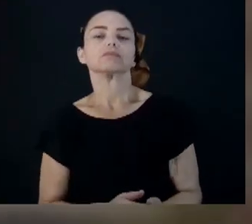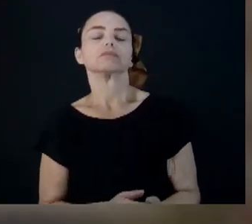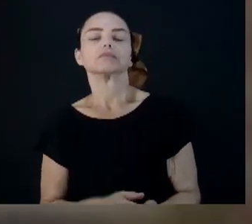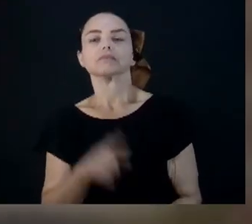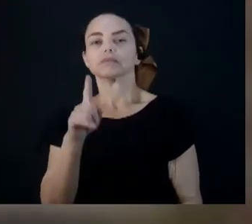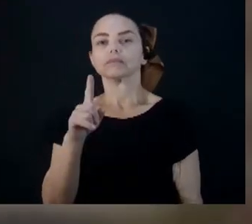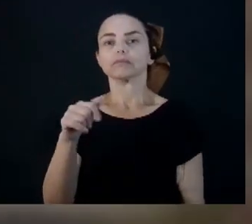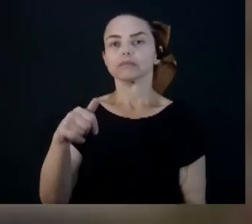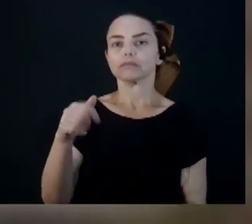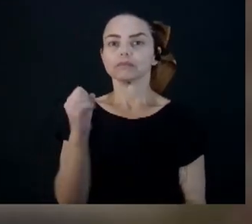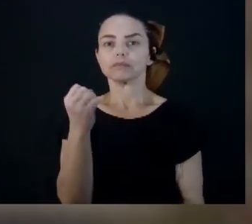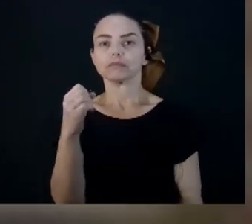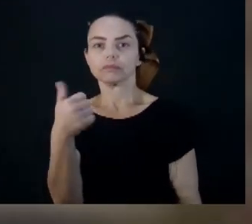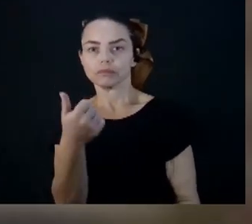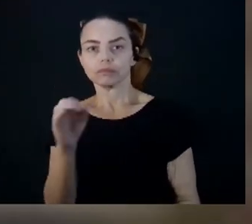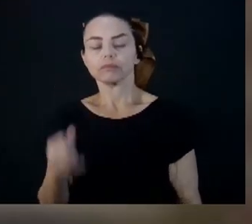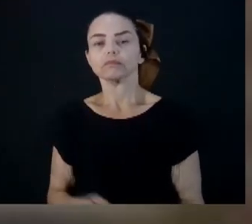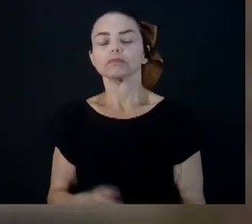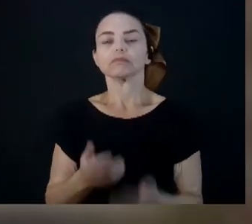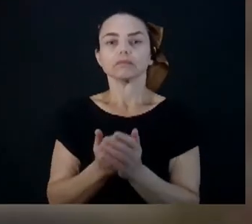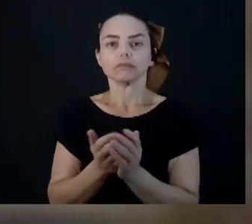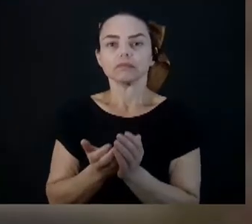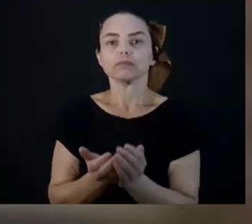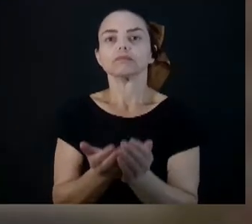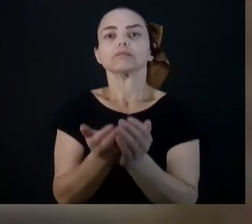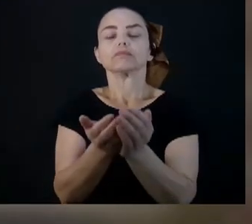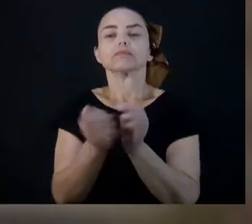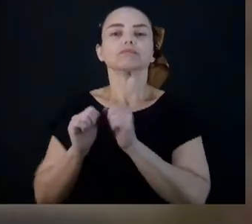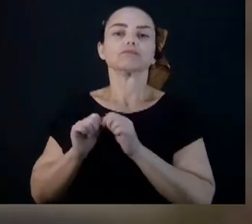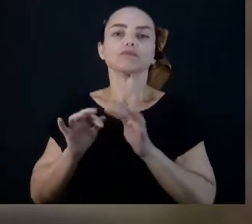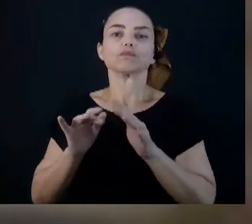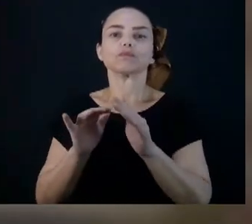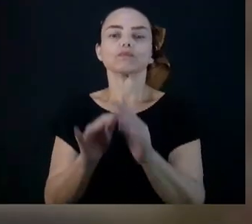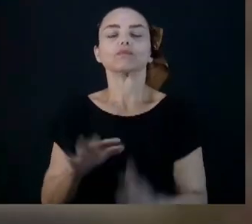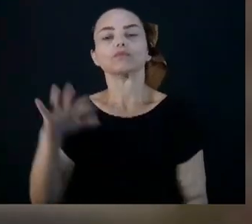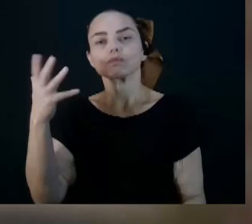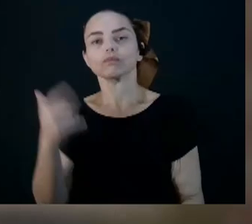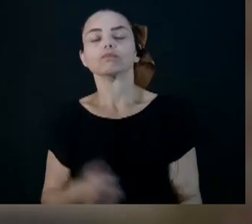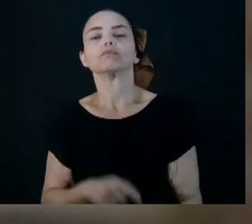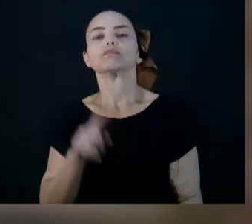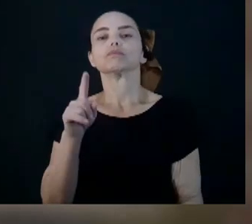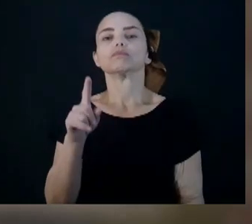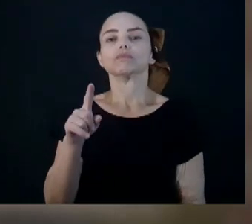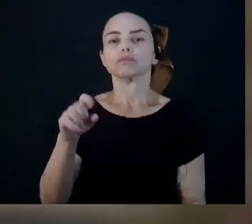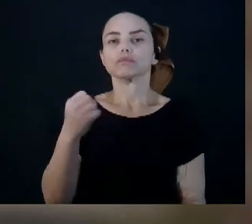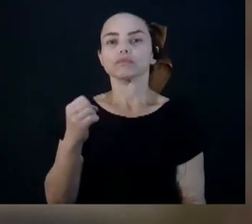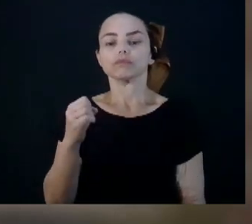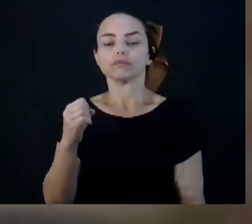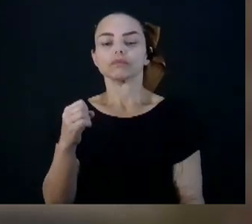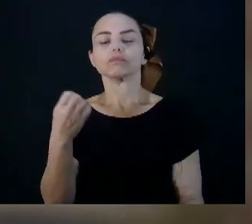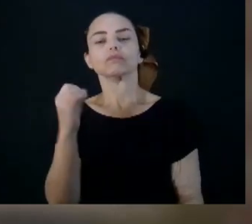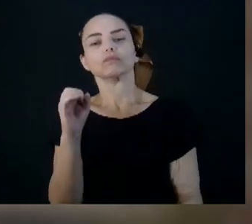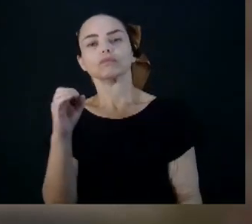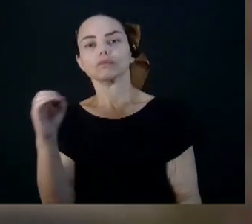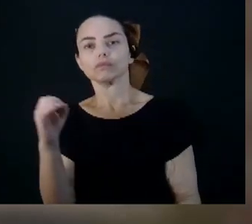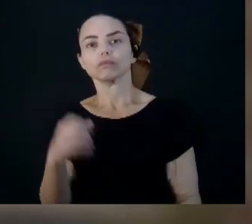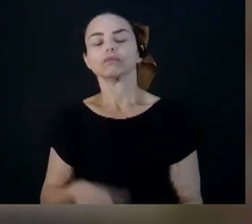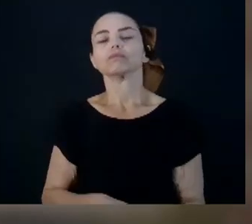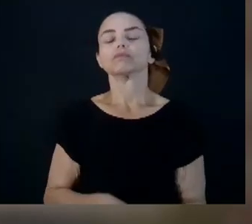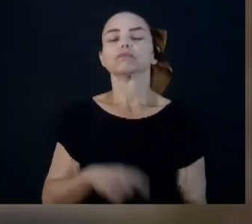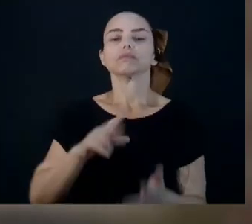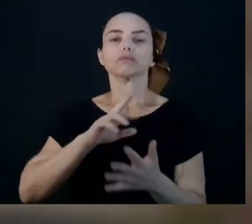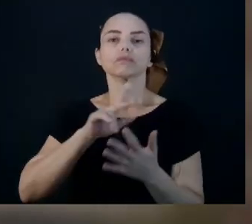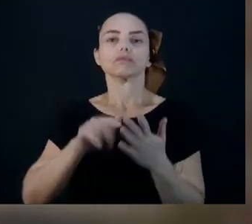a imigração em massa passou a ocorrer na década de 1880 e em outros